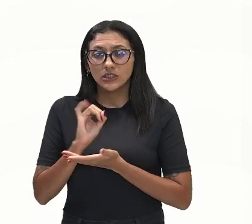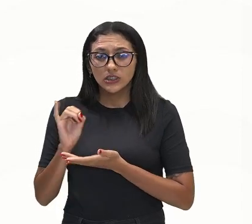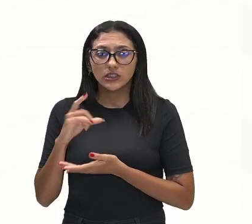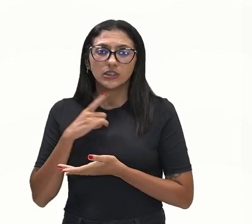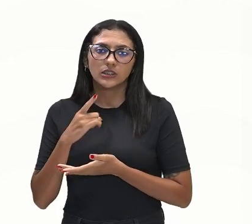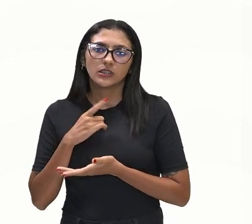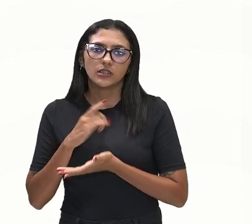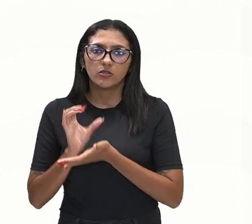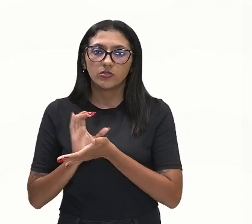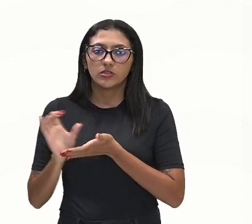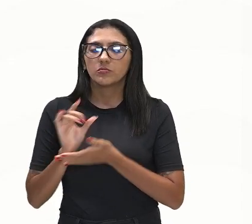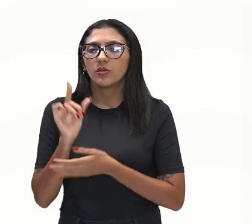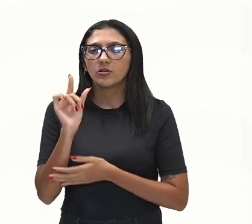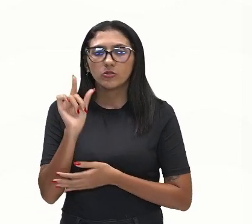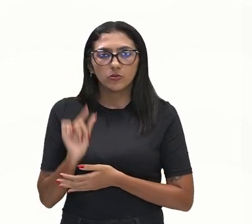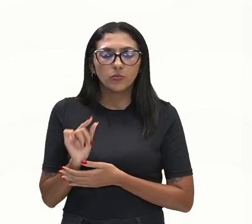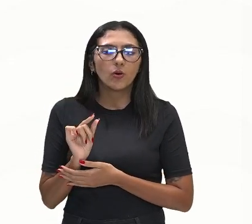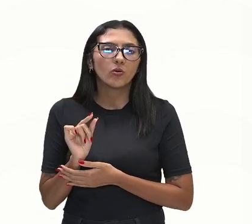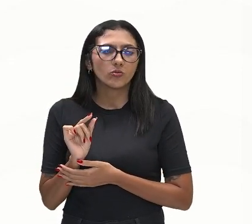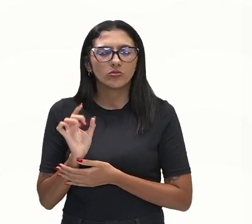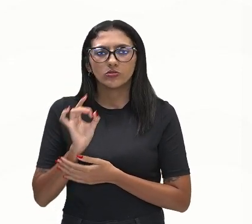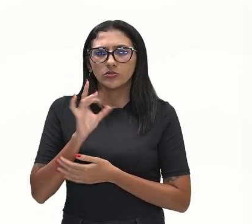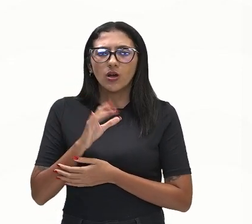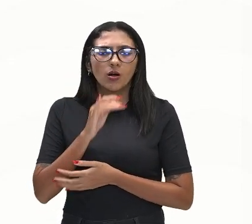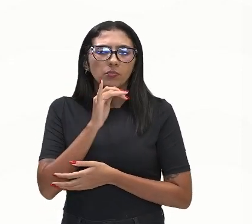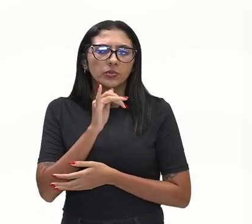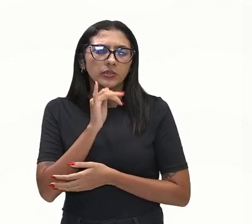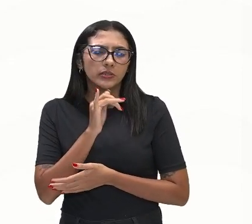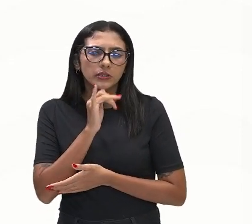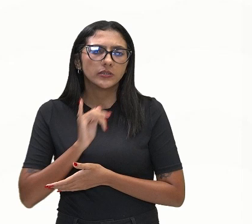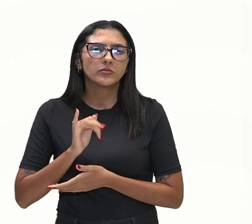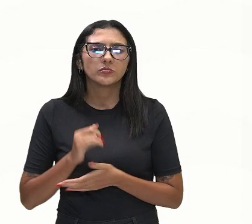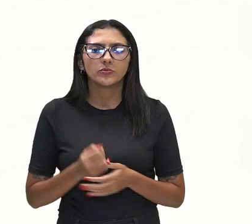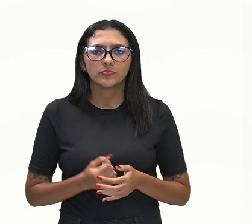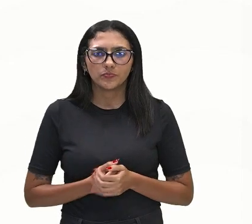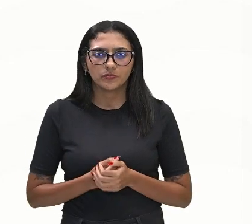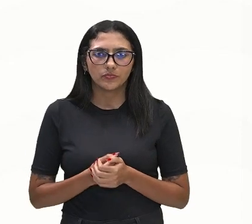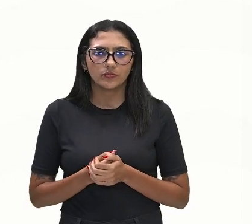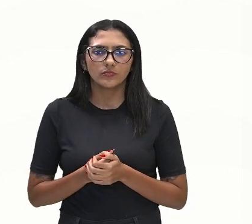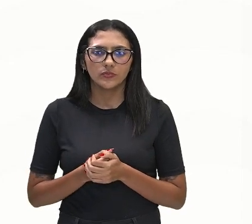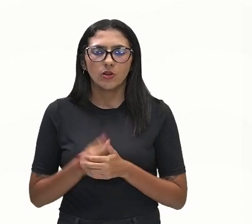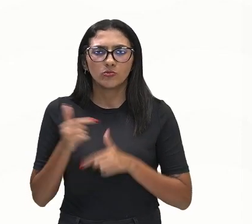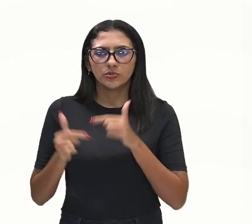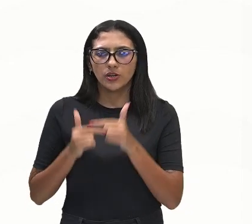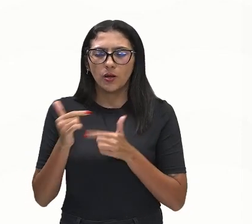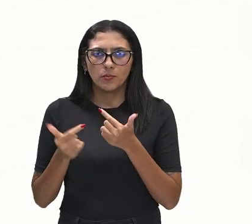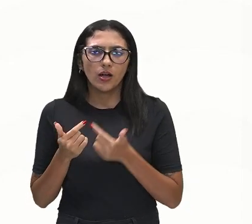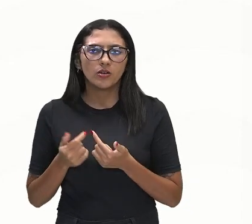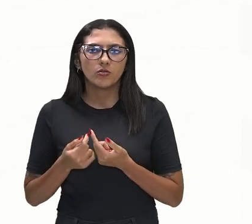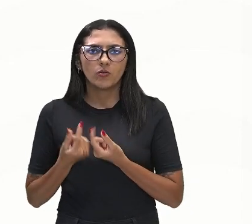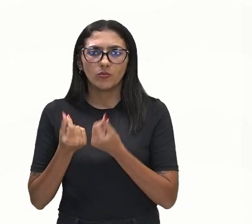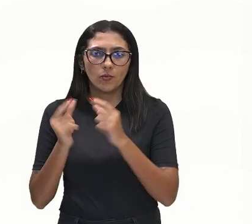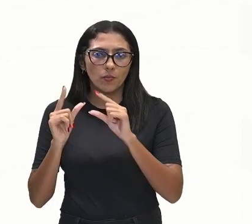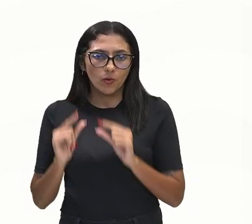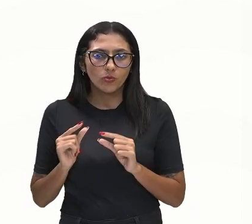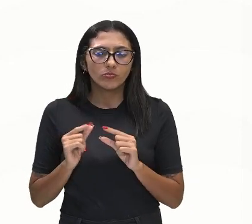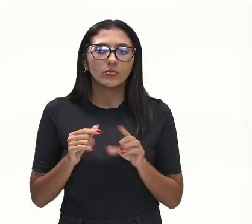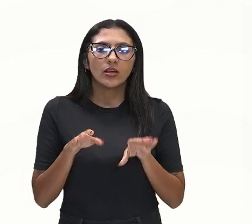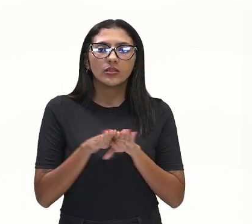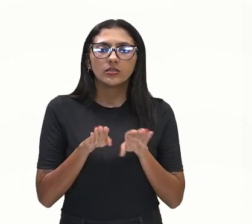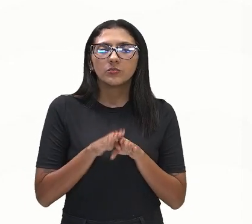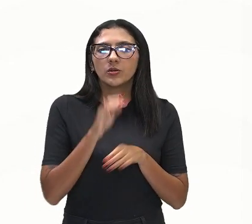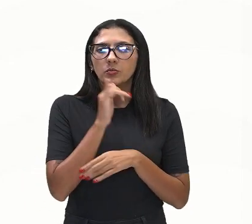minhas despesas não só com a mão de obra barata, mas também num local onde a matéria-prima seja